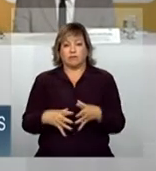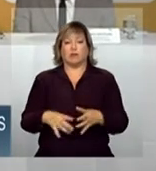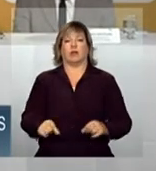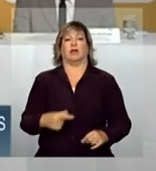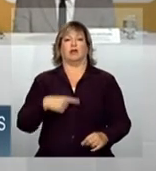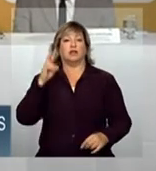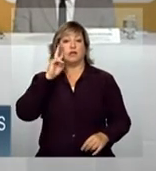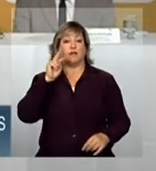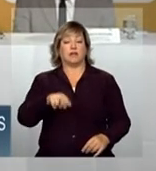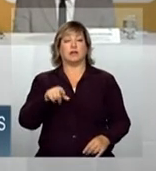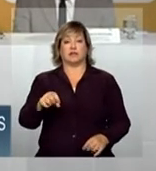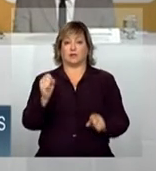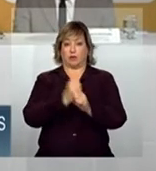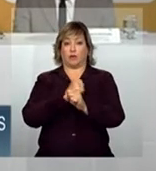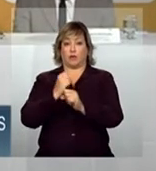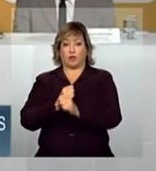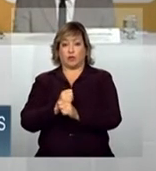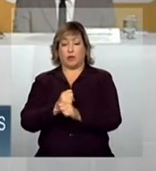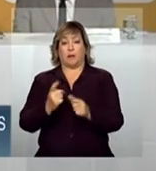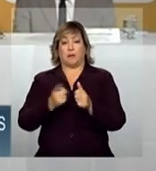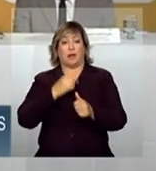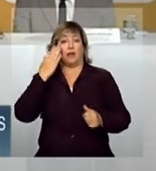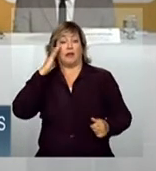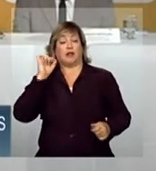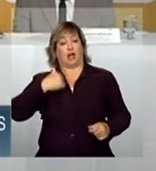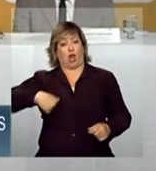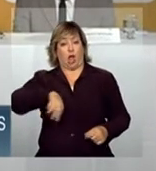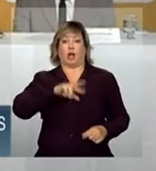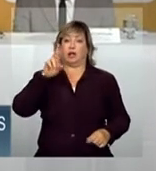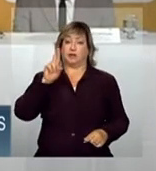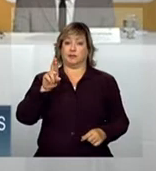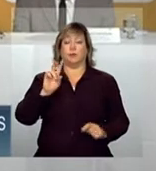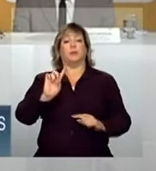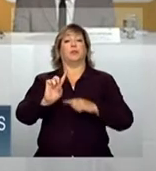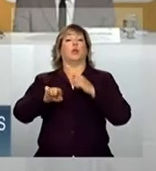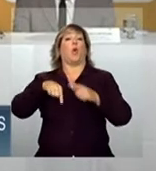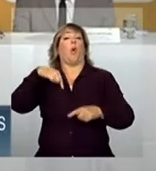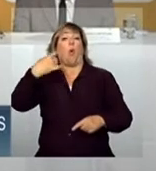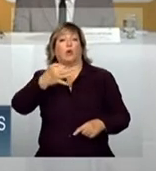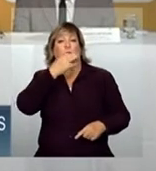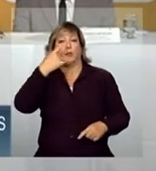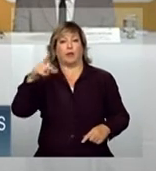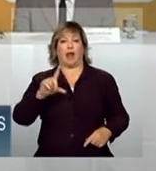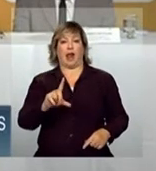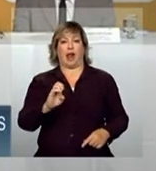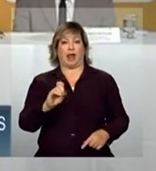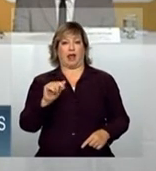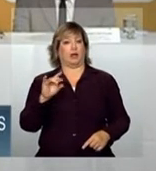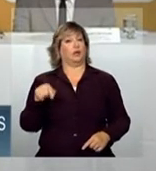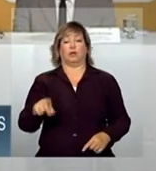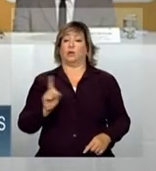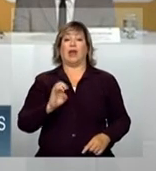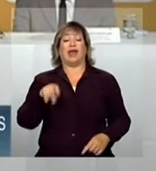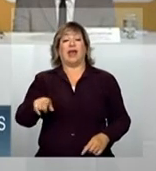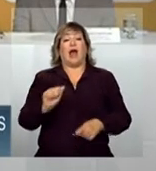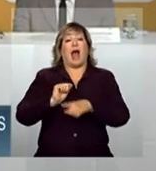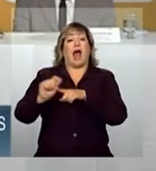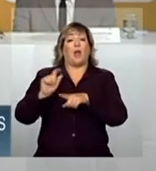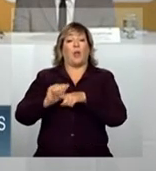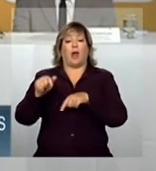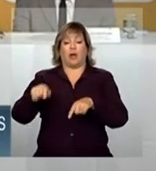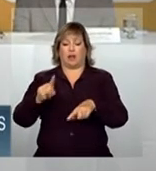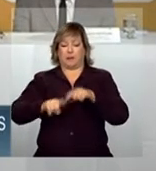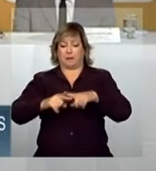infraestrutura, na primeira interpretação seria da nossa responsabilidade. Numa interpretação de legado, isto não é legado. Isto é um aluguel que esse